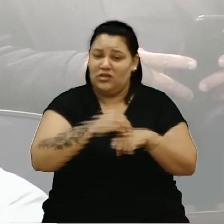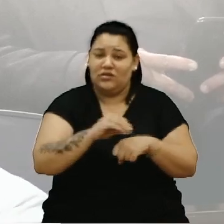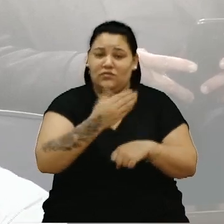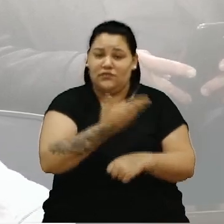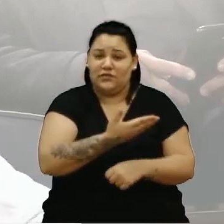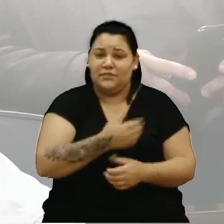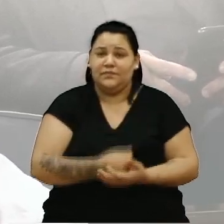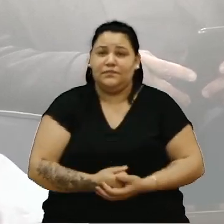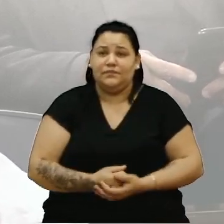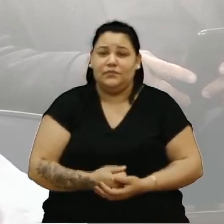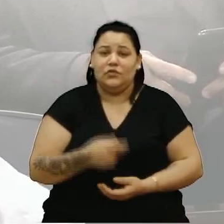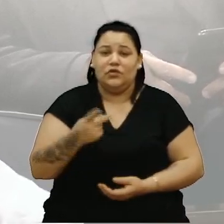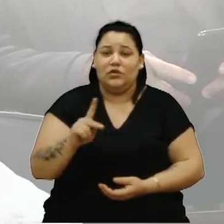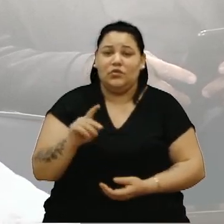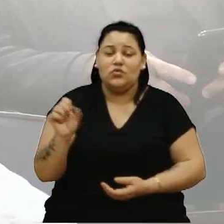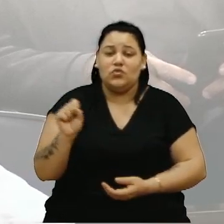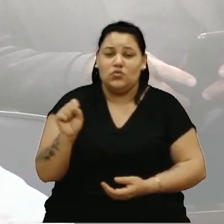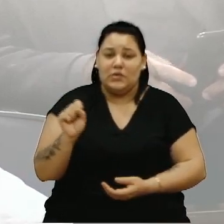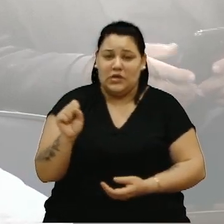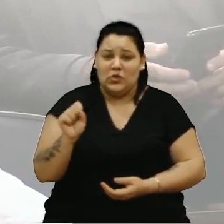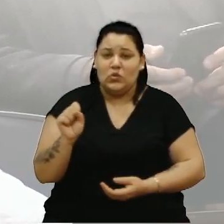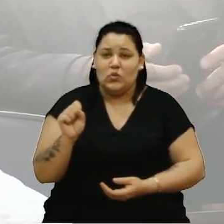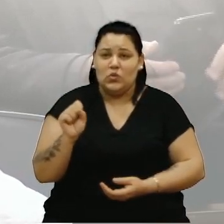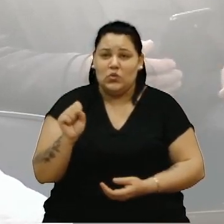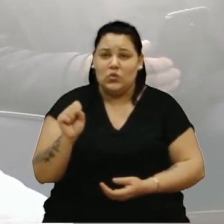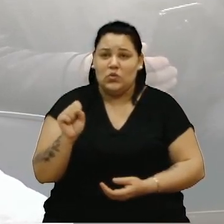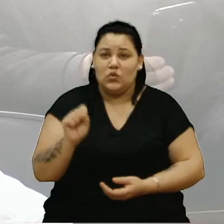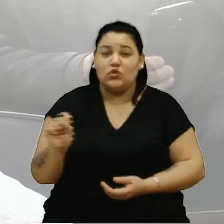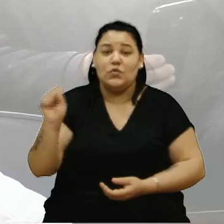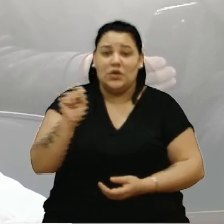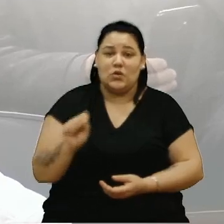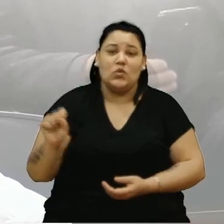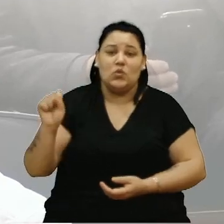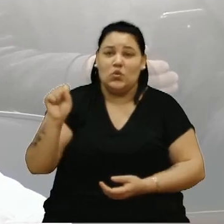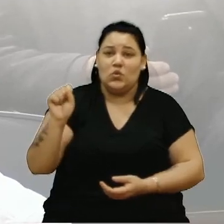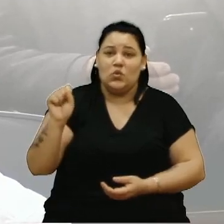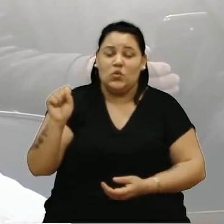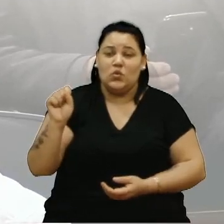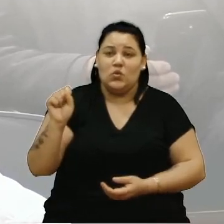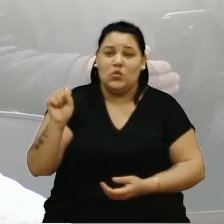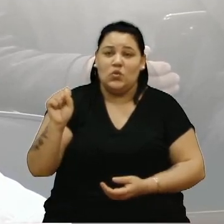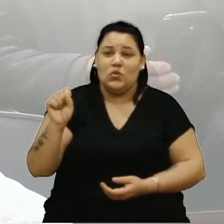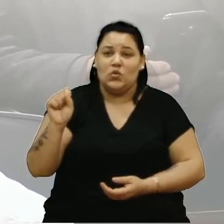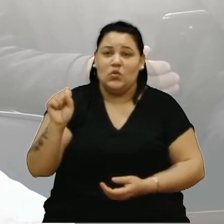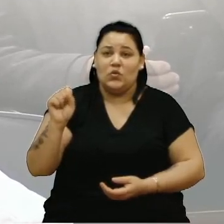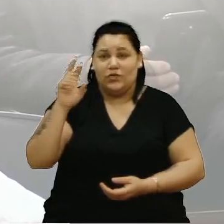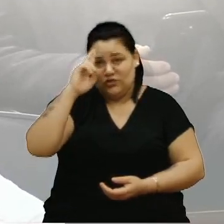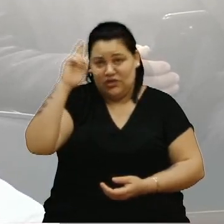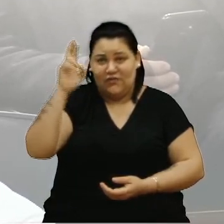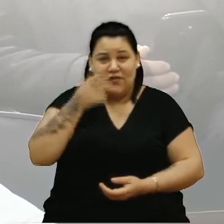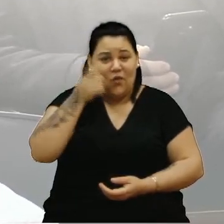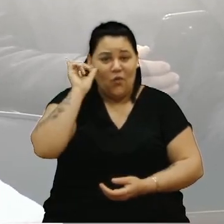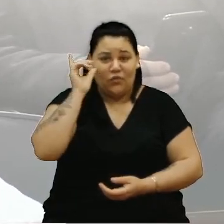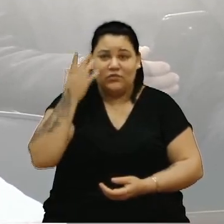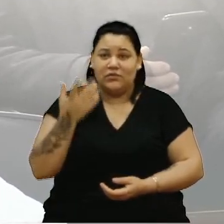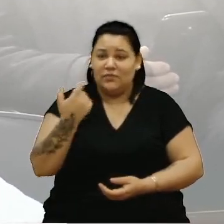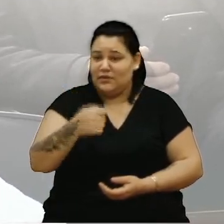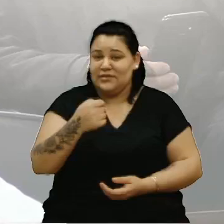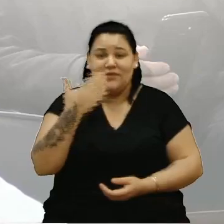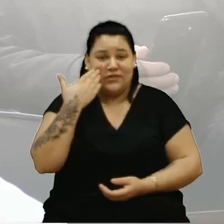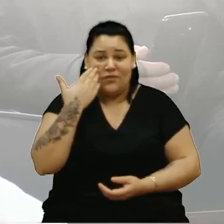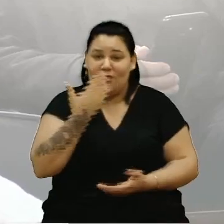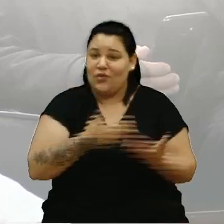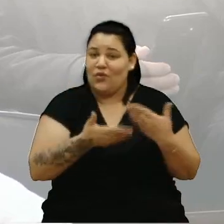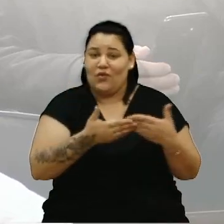O seu sobrinho foi chefe de gabinete do prefeito até ontem, devia de saber todas as